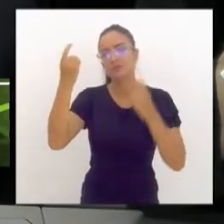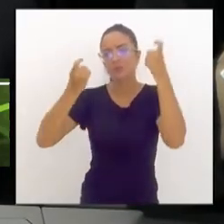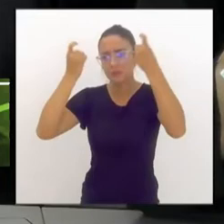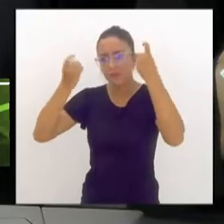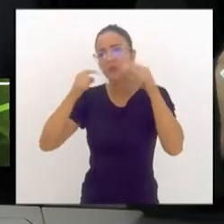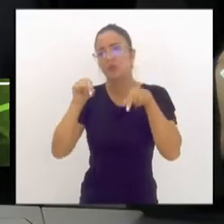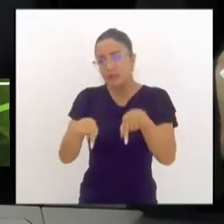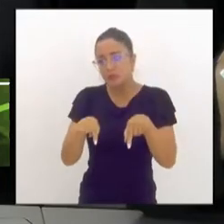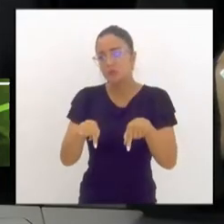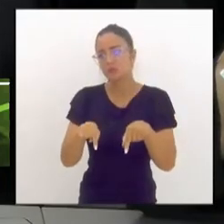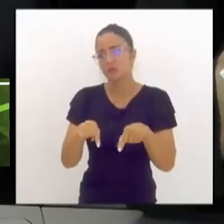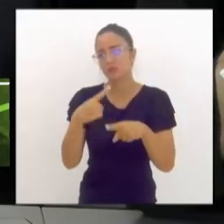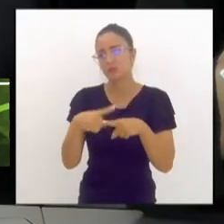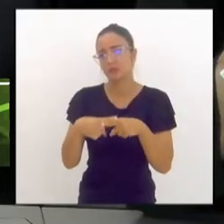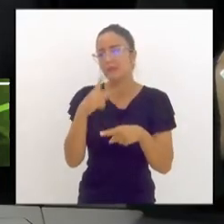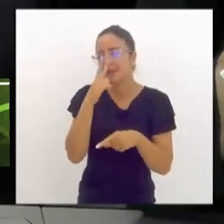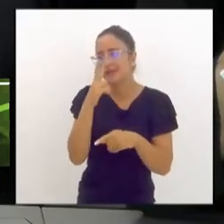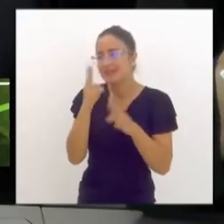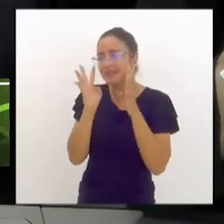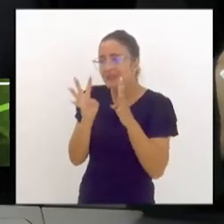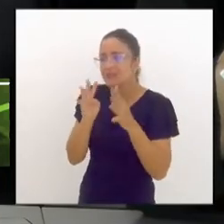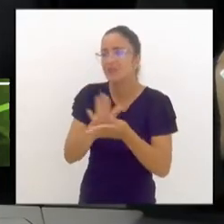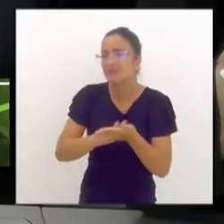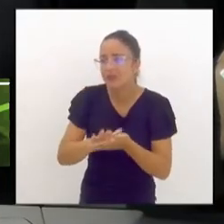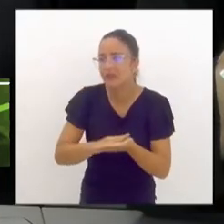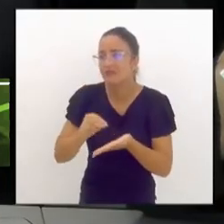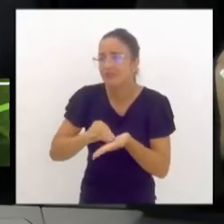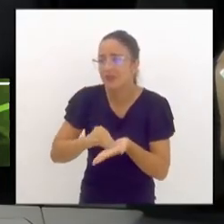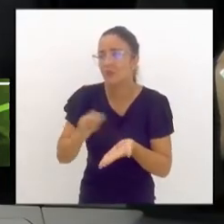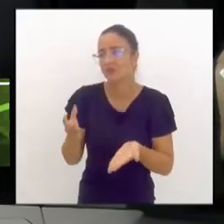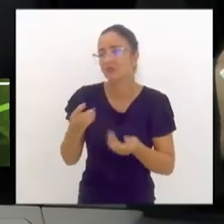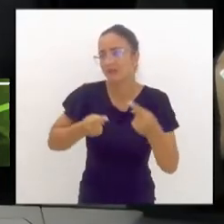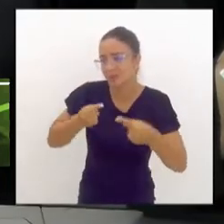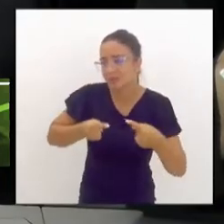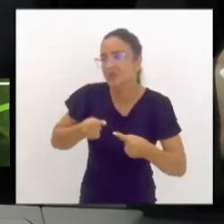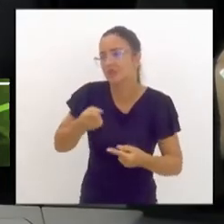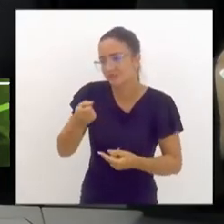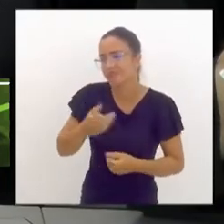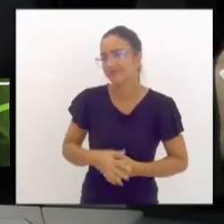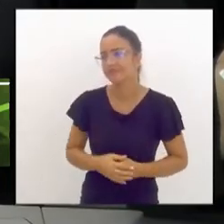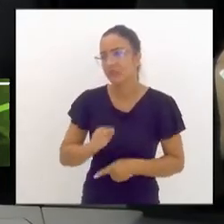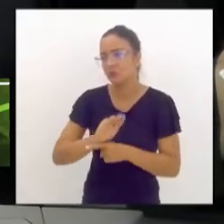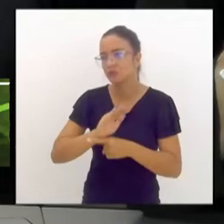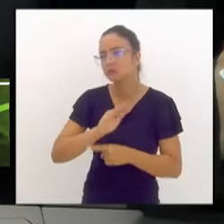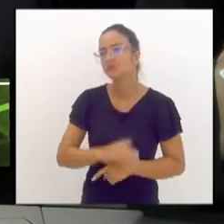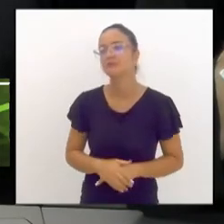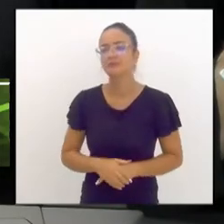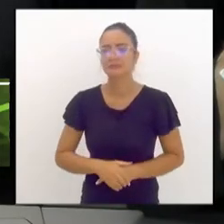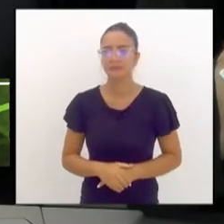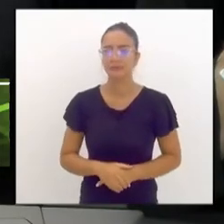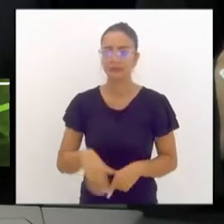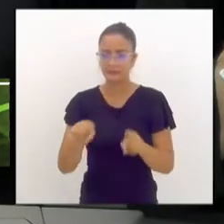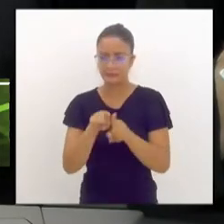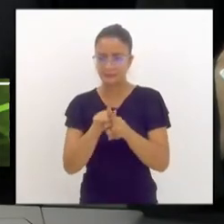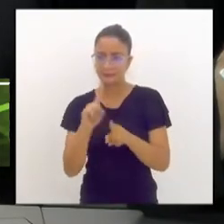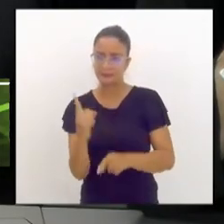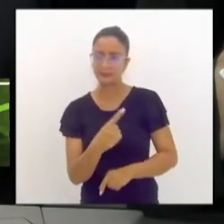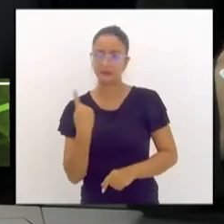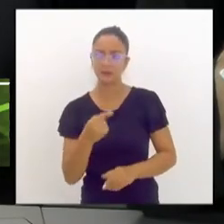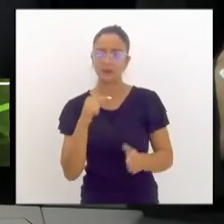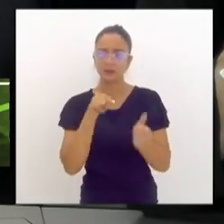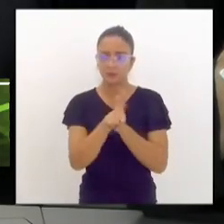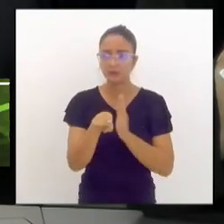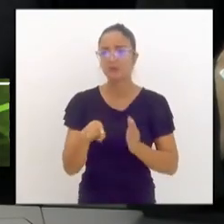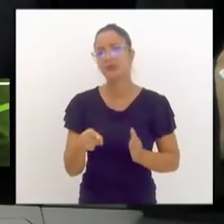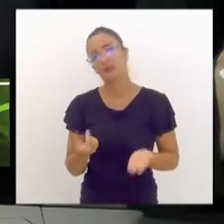tem tido a atenção e todas as políticas que a gente precisa nesse cenário. E, para além disso, a gente também queria, eu queria